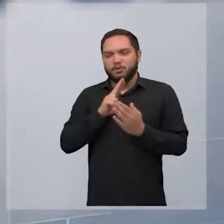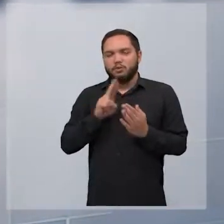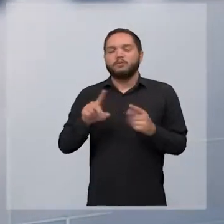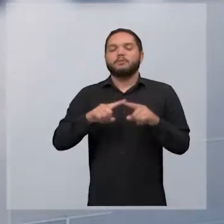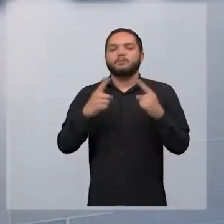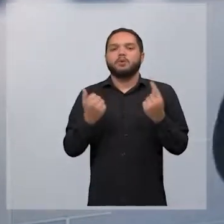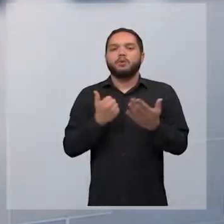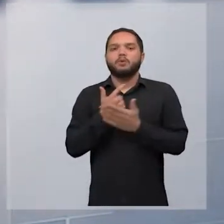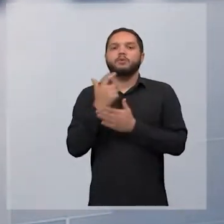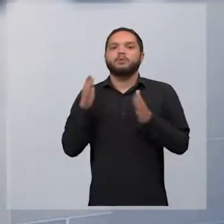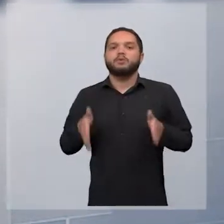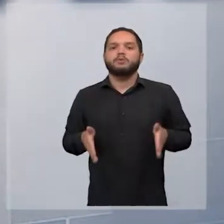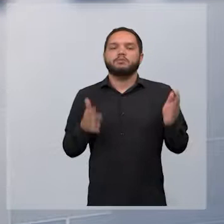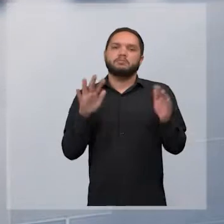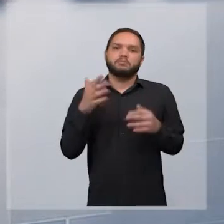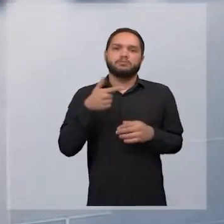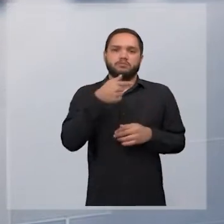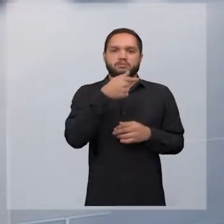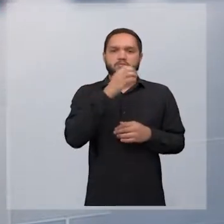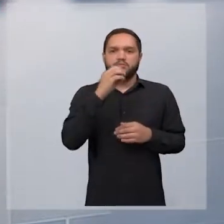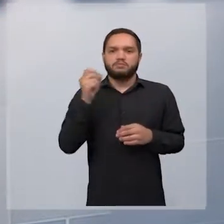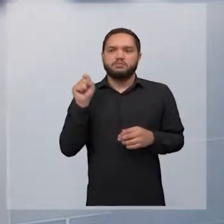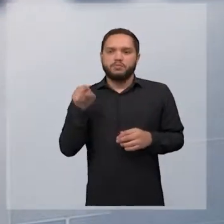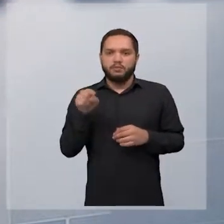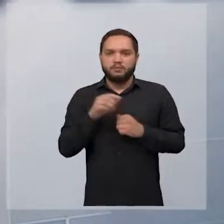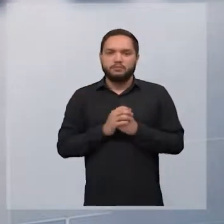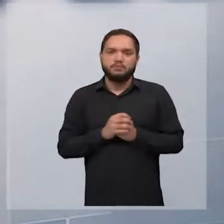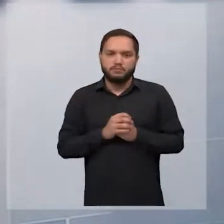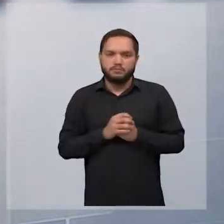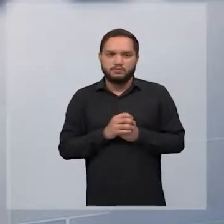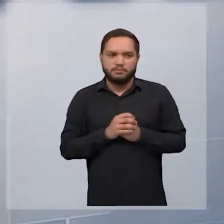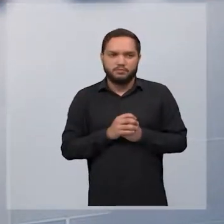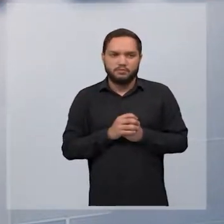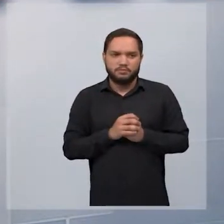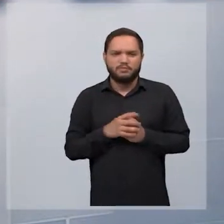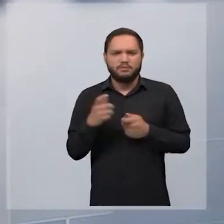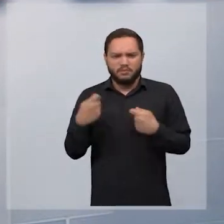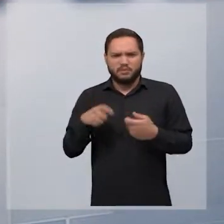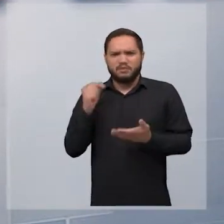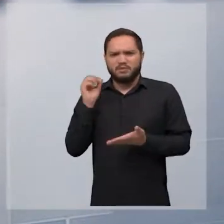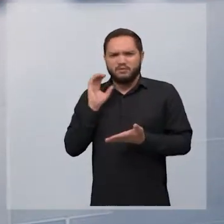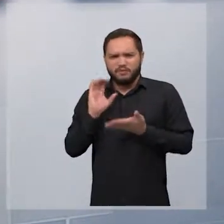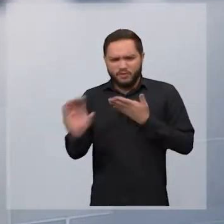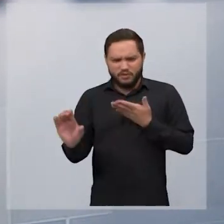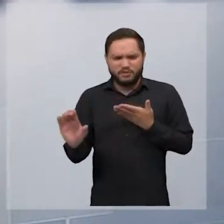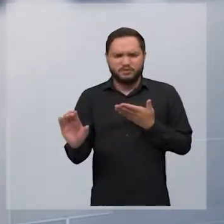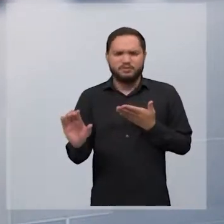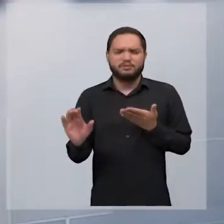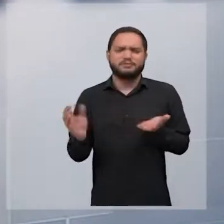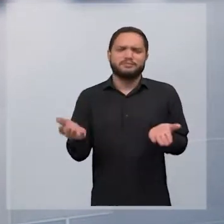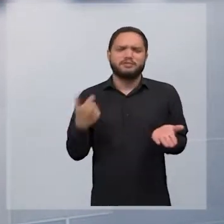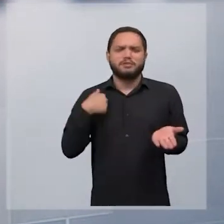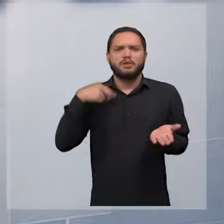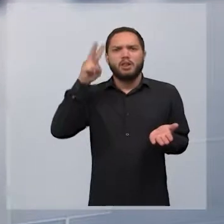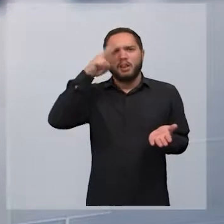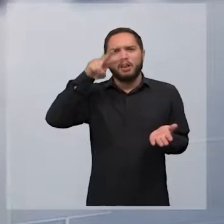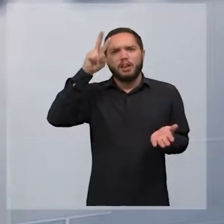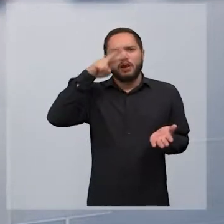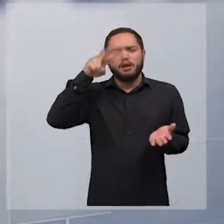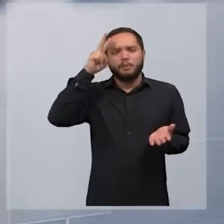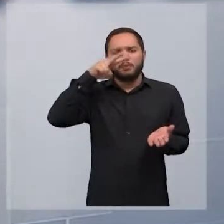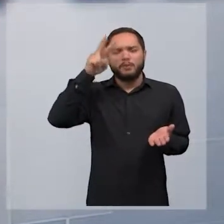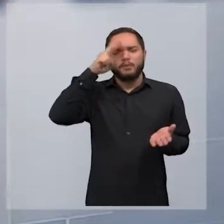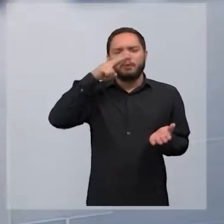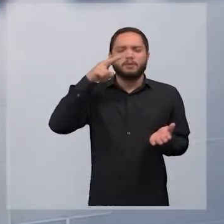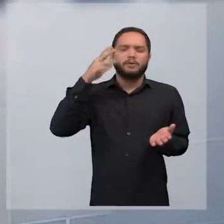valor de 700 mil. Tem sentido você fazer um investimento desse? E aí eu fico me lembrando do caso que ocorreu